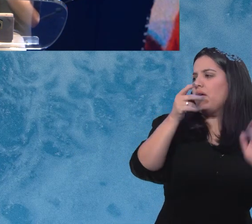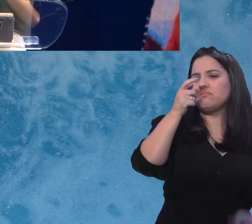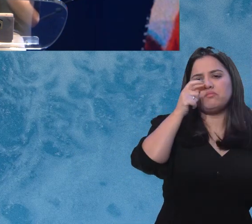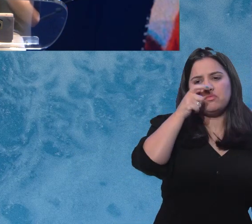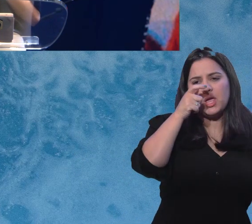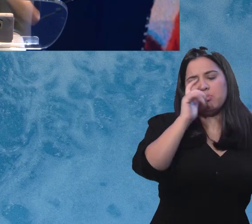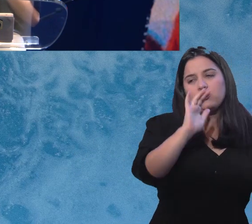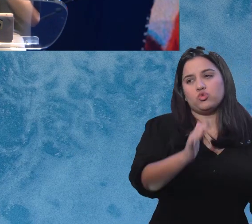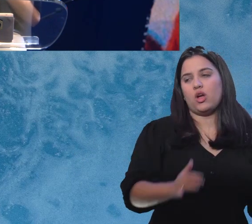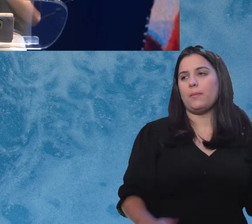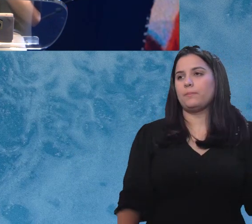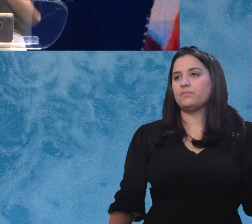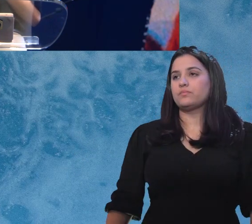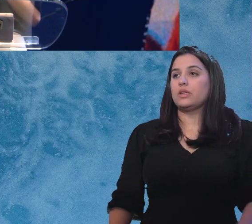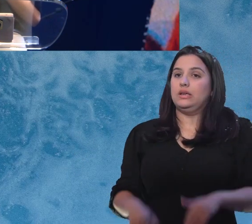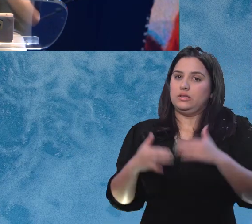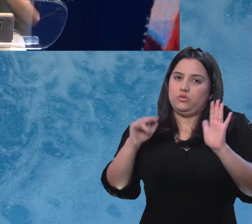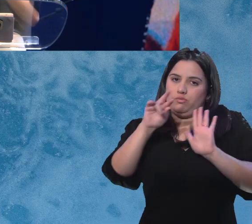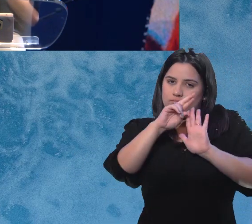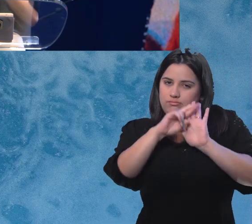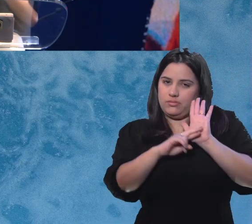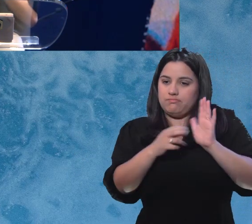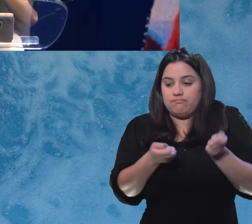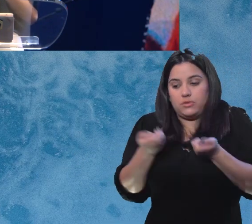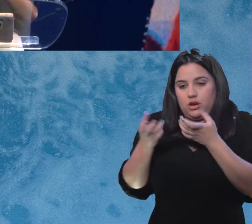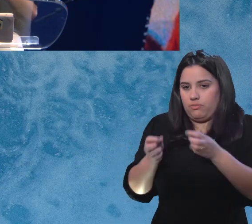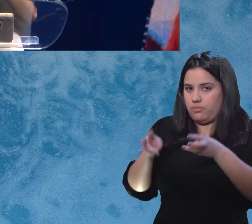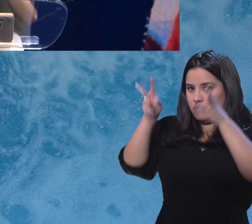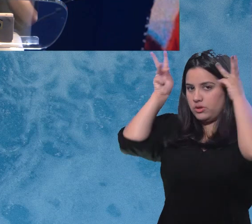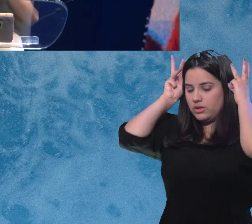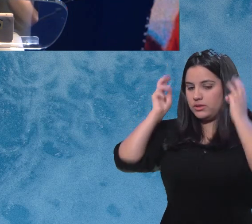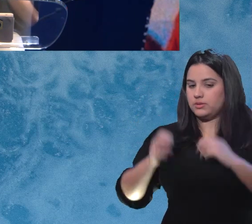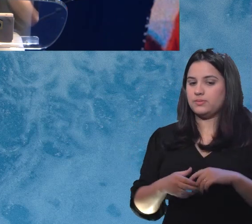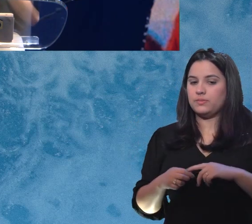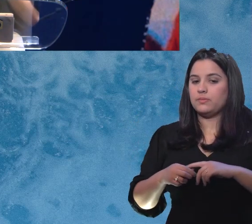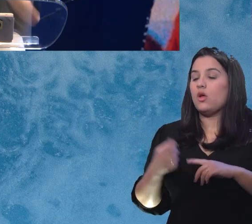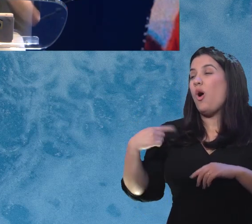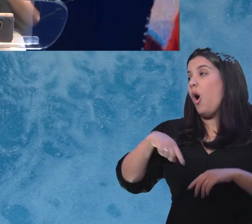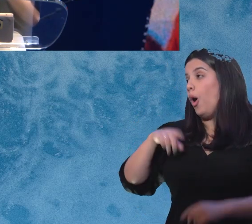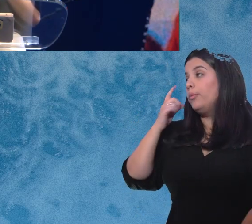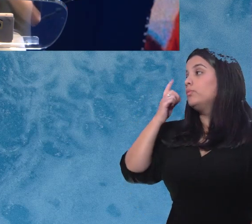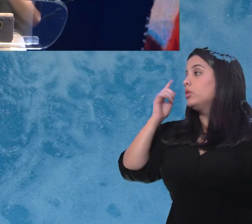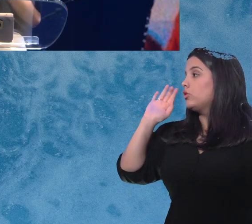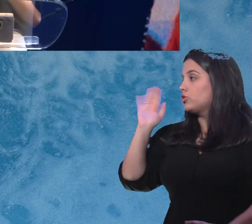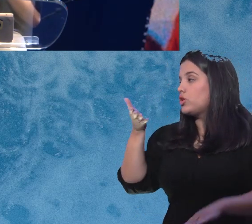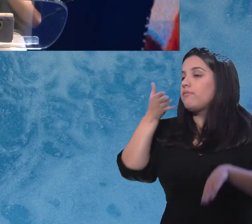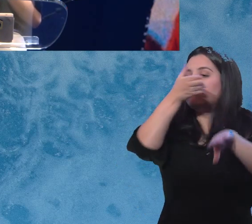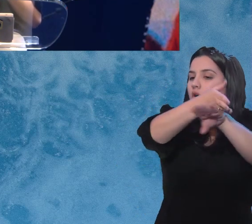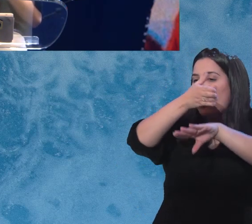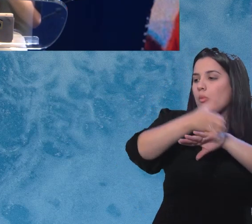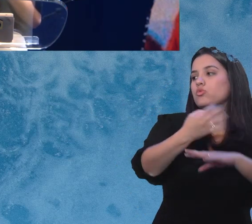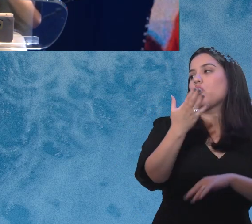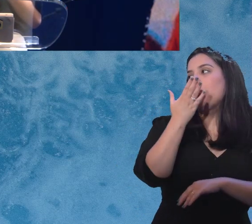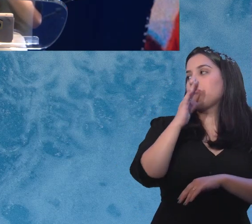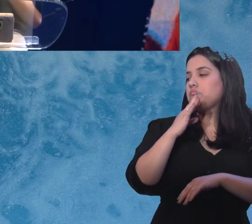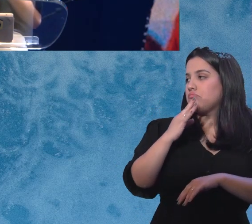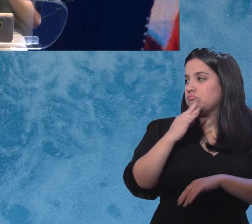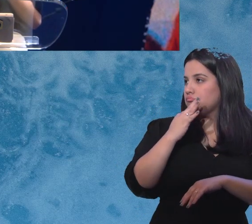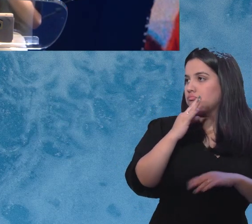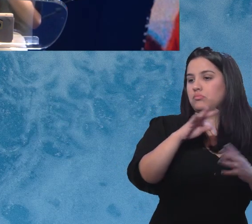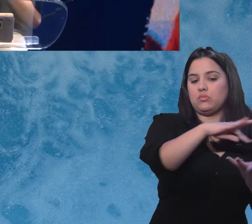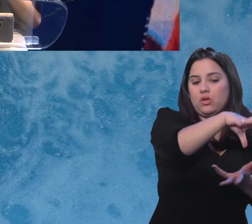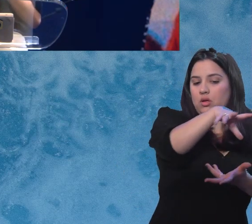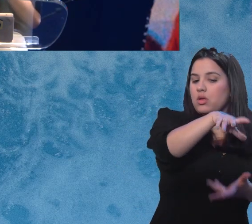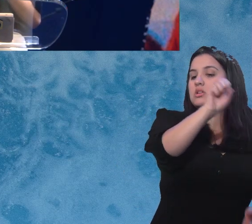da terra. Este foi o relatório que deram a Moisés. Entramos na terra a qual você nos enviou e, de fato, é uma terra que